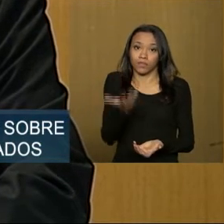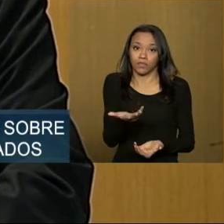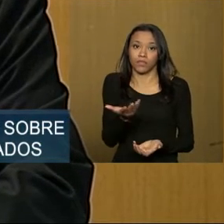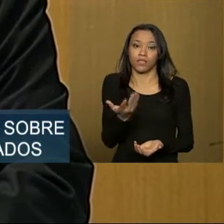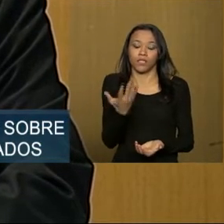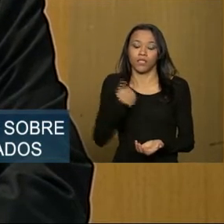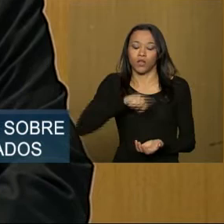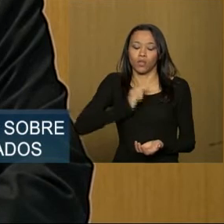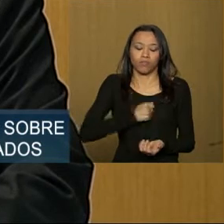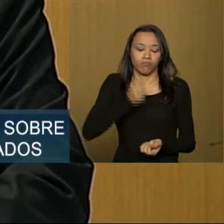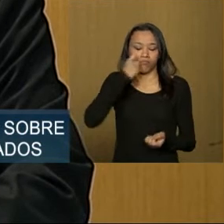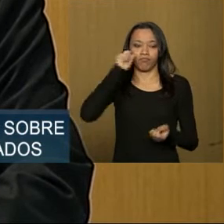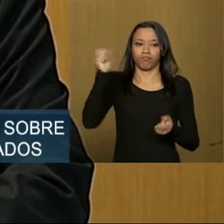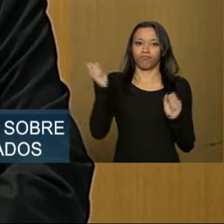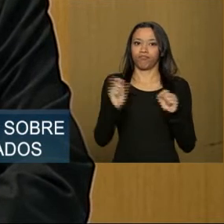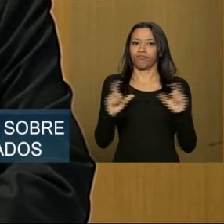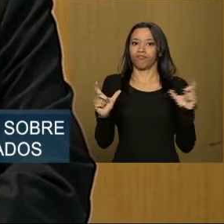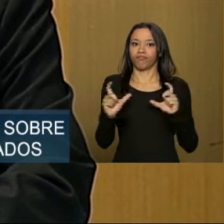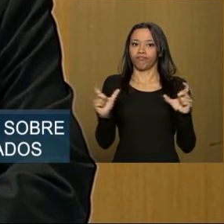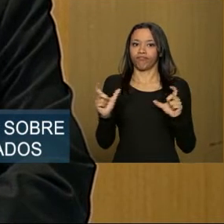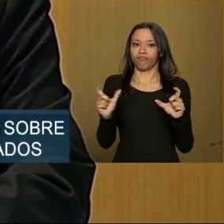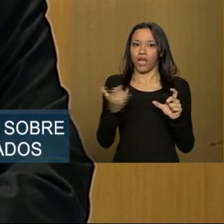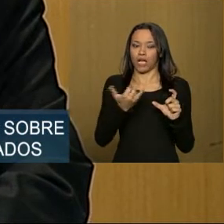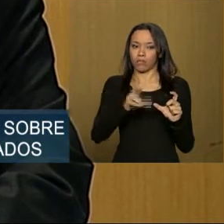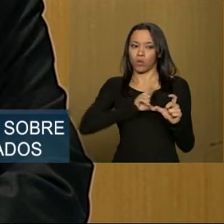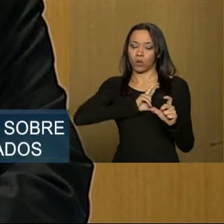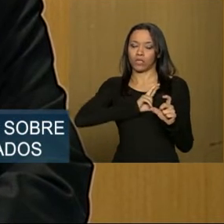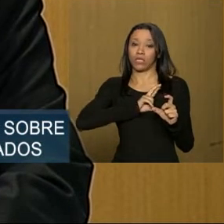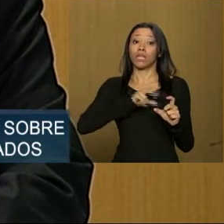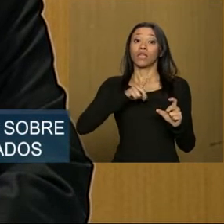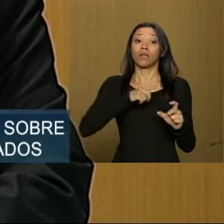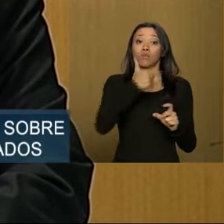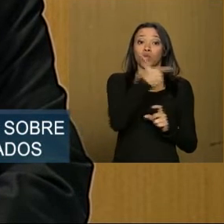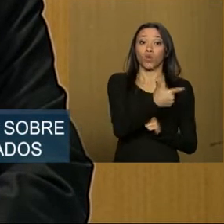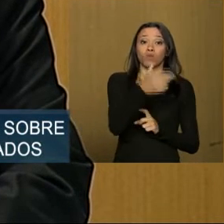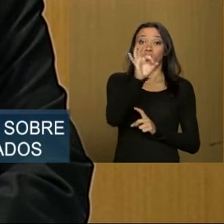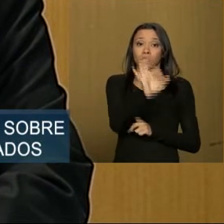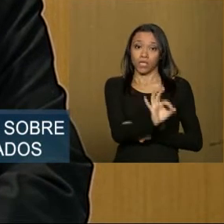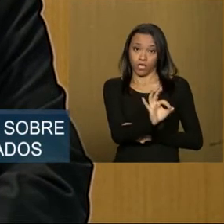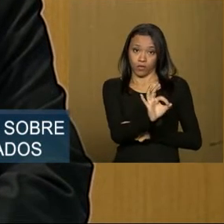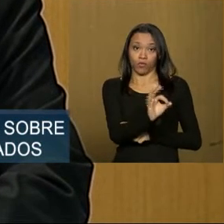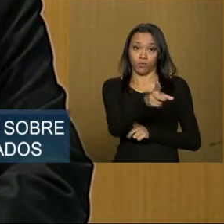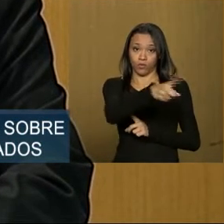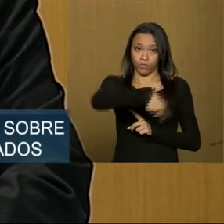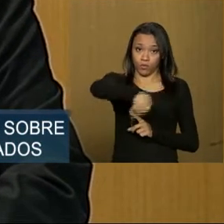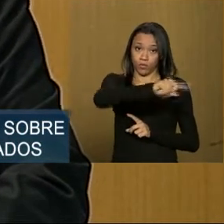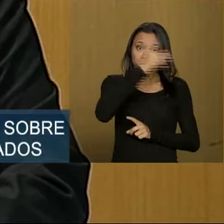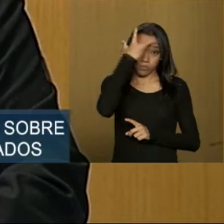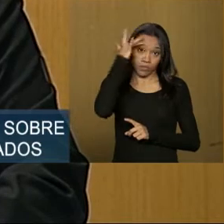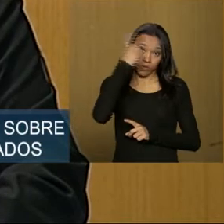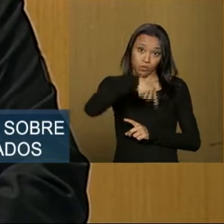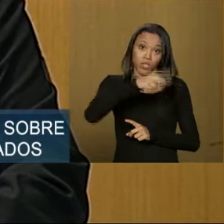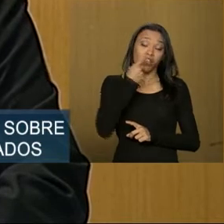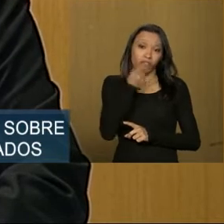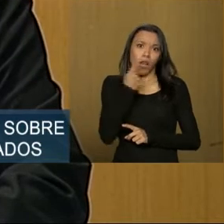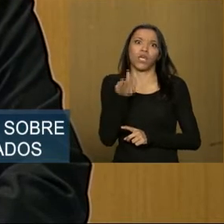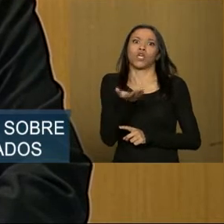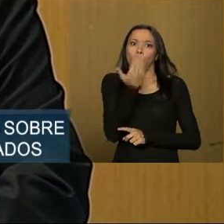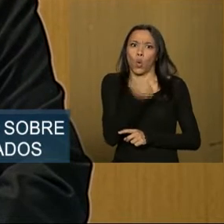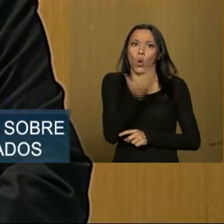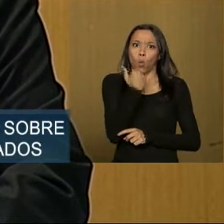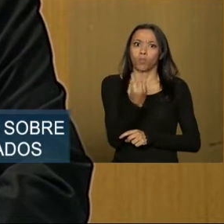nós encontramos. Nós temos, então, apenas 2% da população dizendo que consome muito